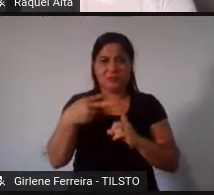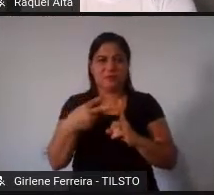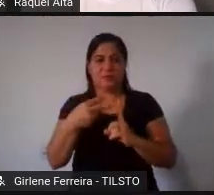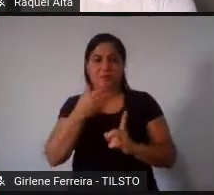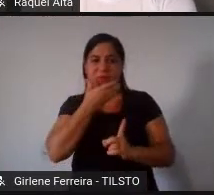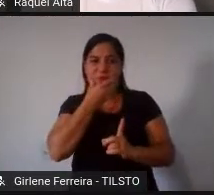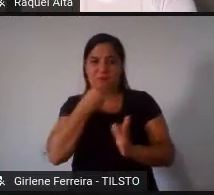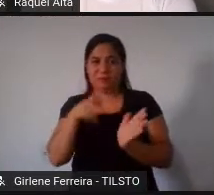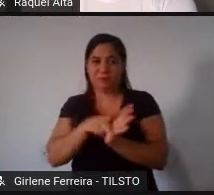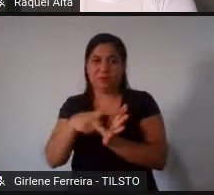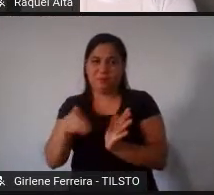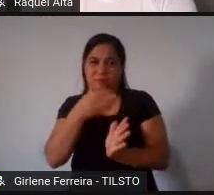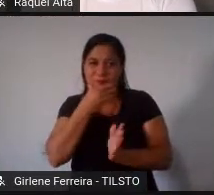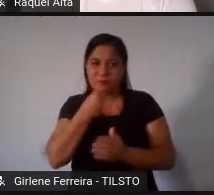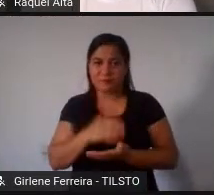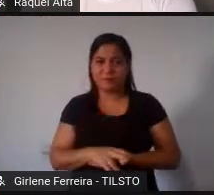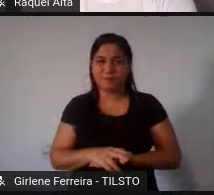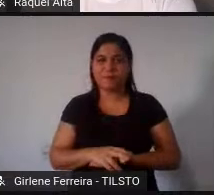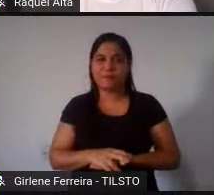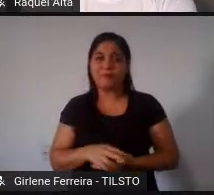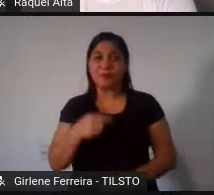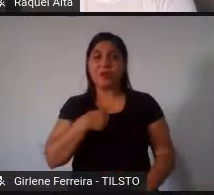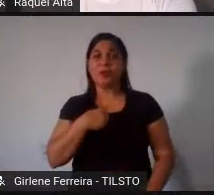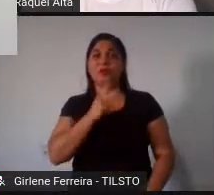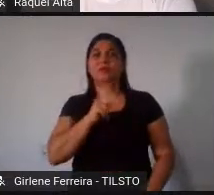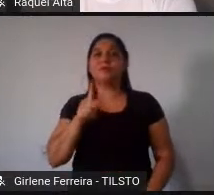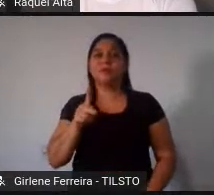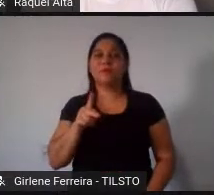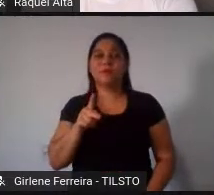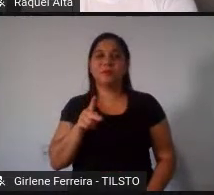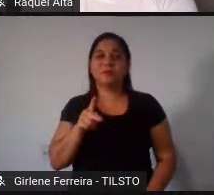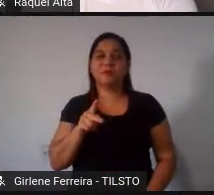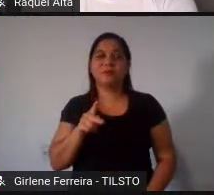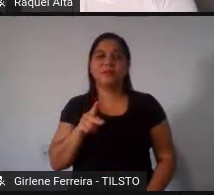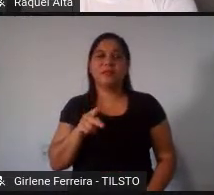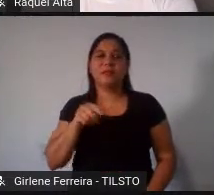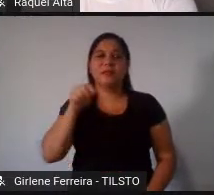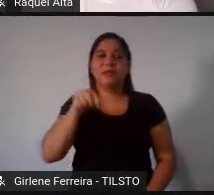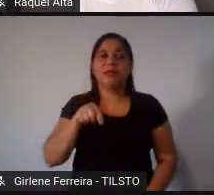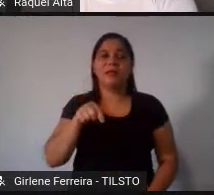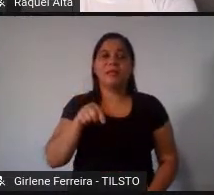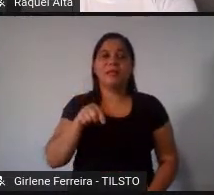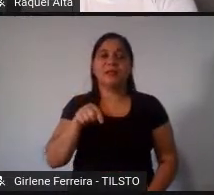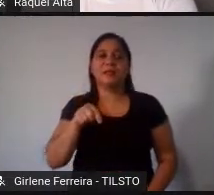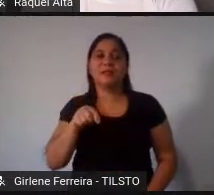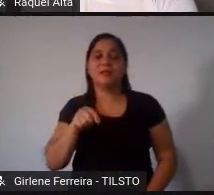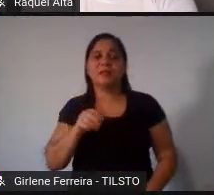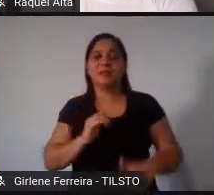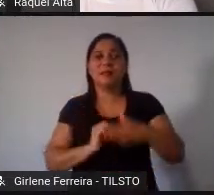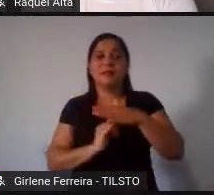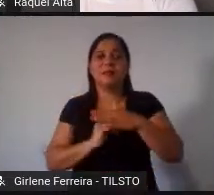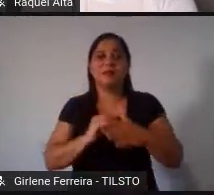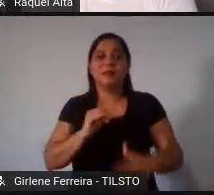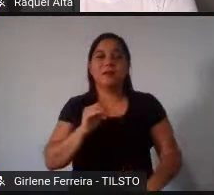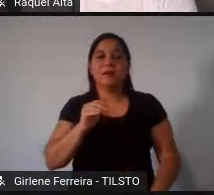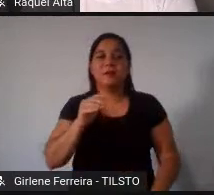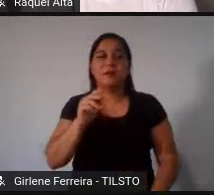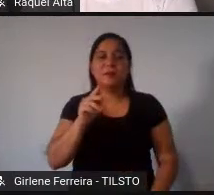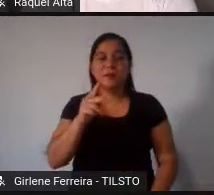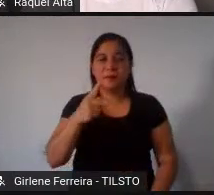Eu sou professora na Universidade Federal do Paraná há 30 anos, e talvez já tenha passado por algumas situações, e